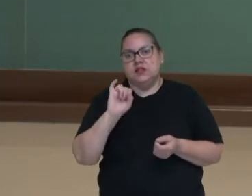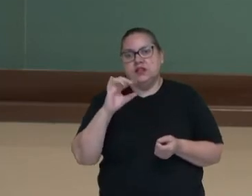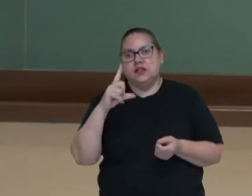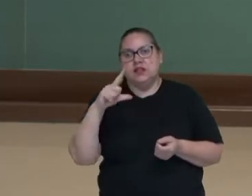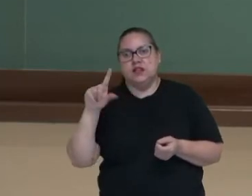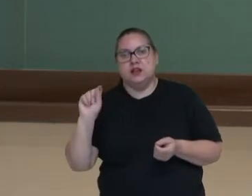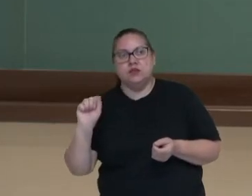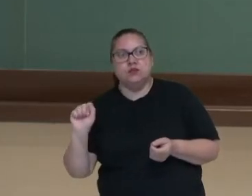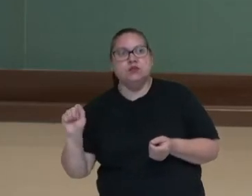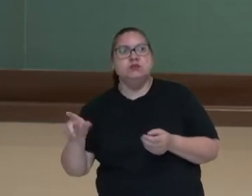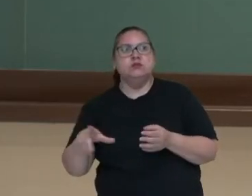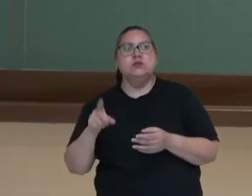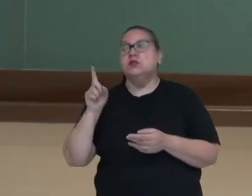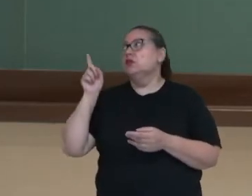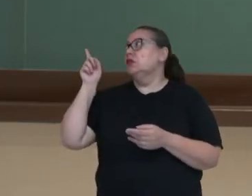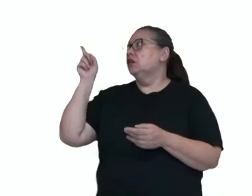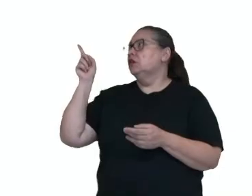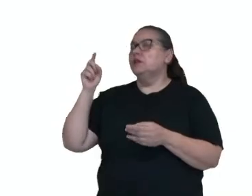Brasil.